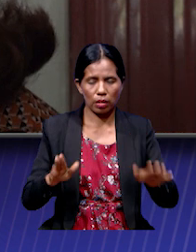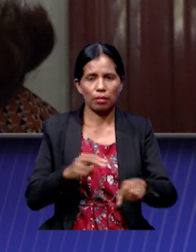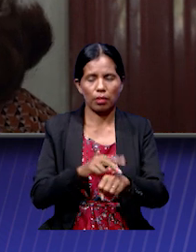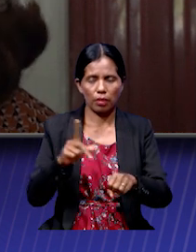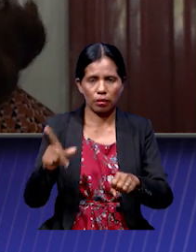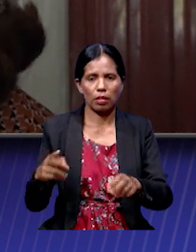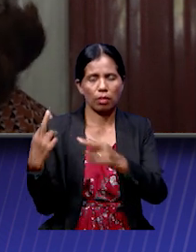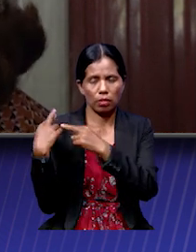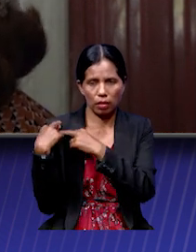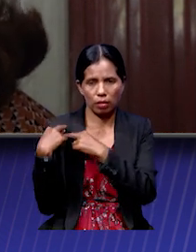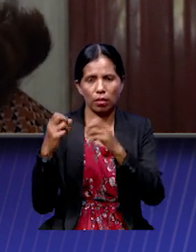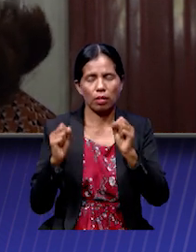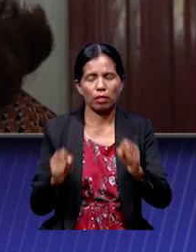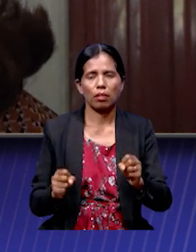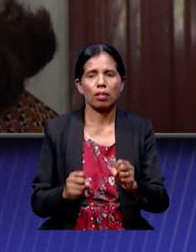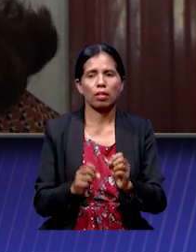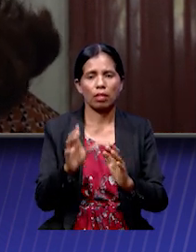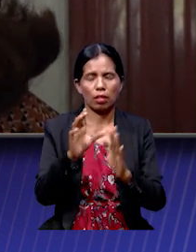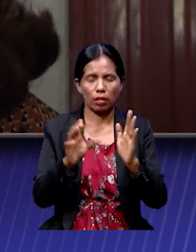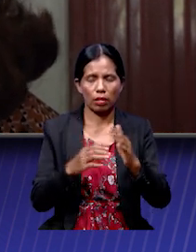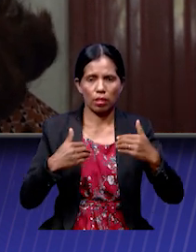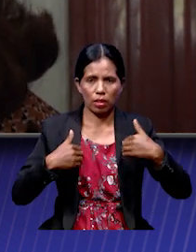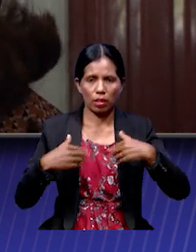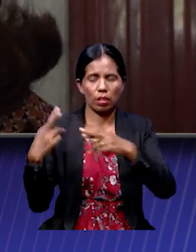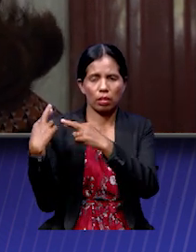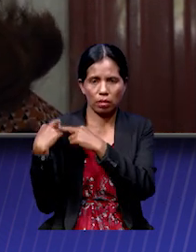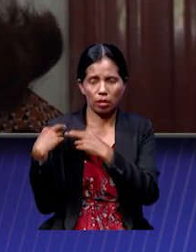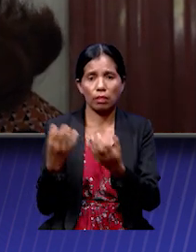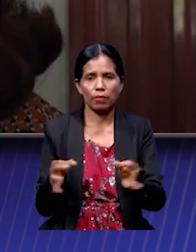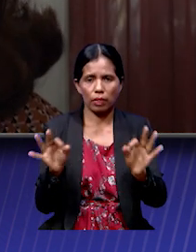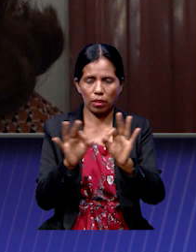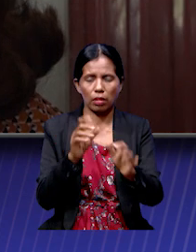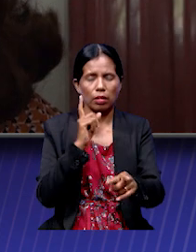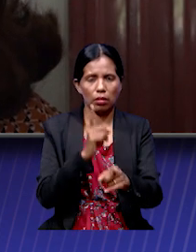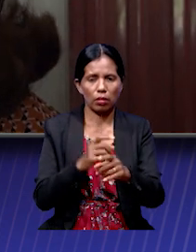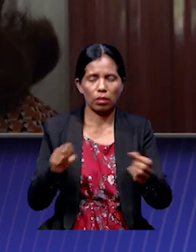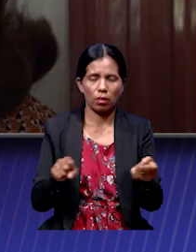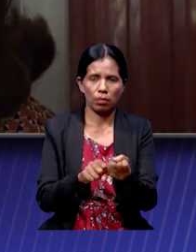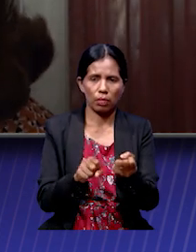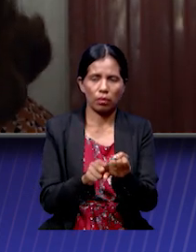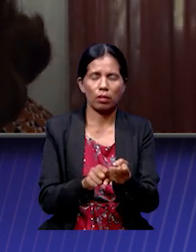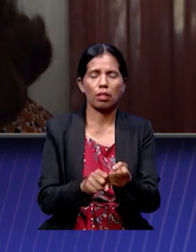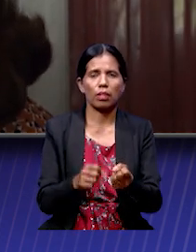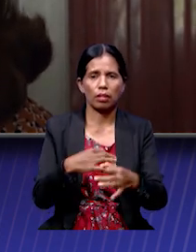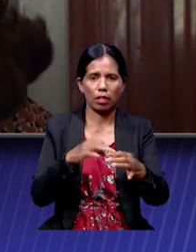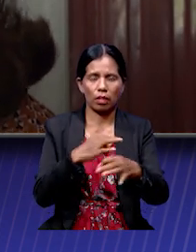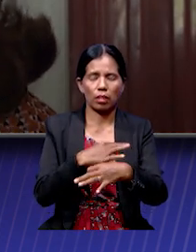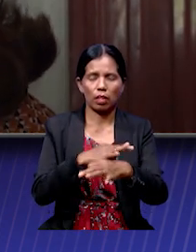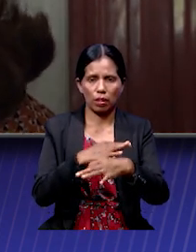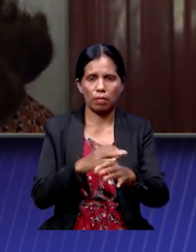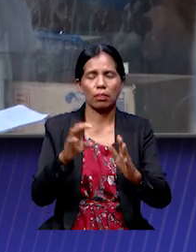funcionamento instituições democráticas e reconhecer importante tebes, a tubele contribui a turradiamos e ter instituições